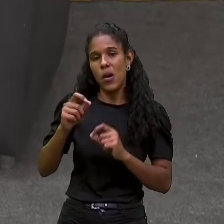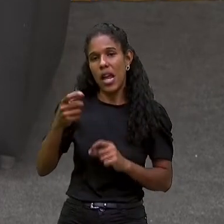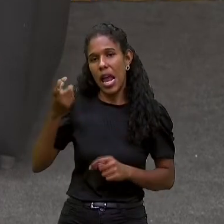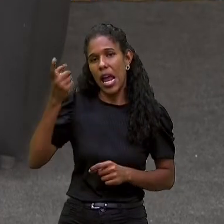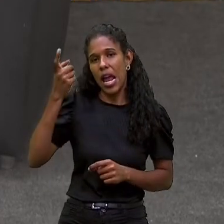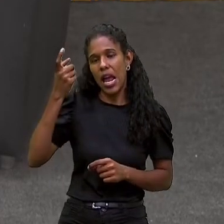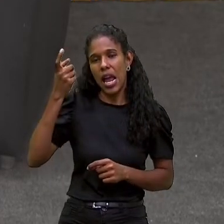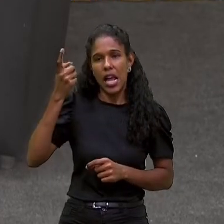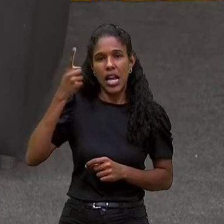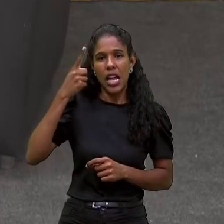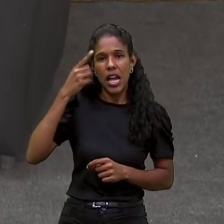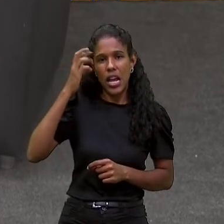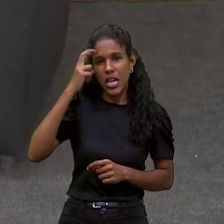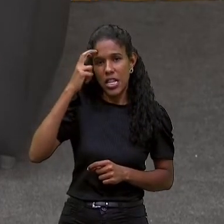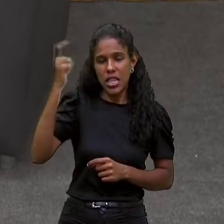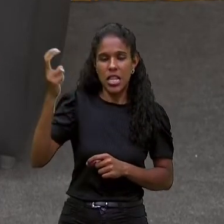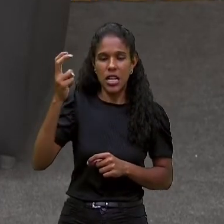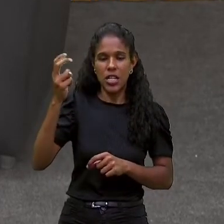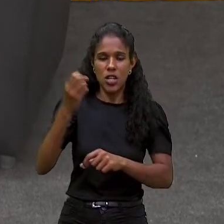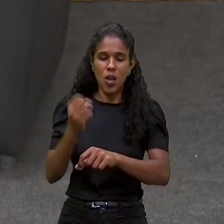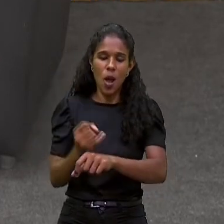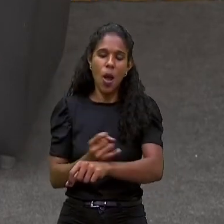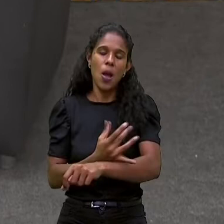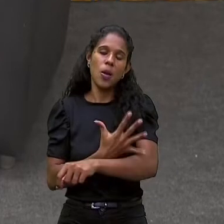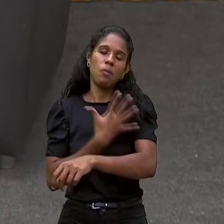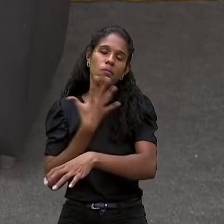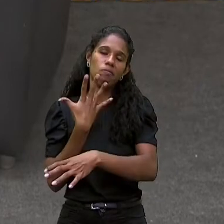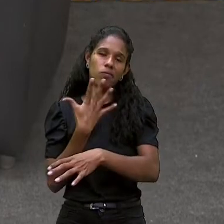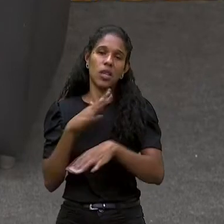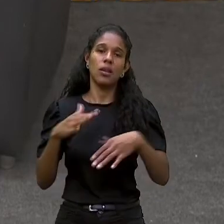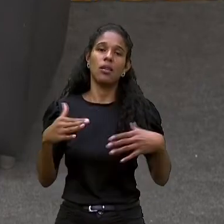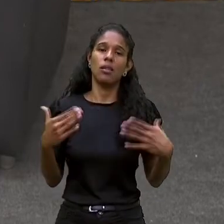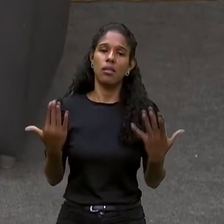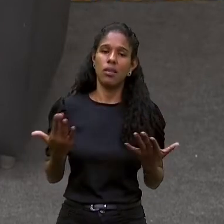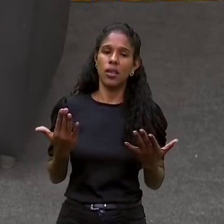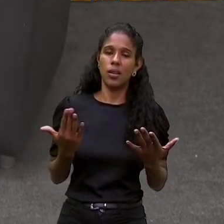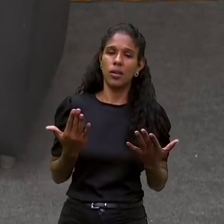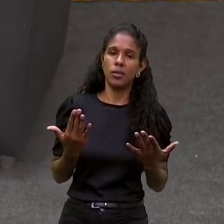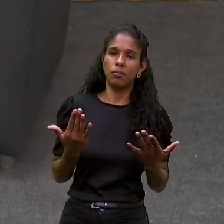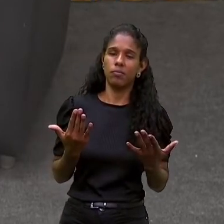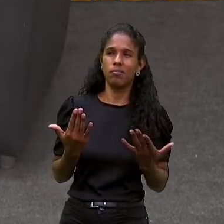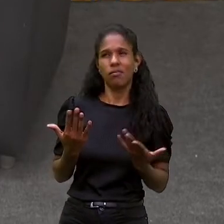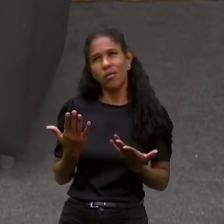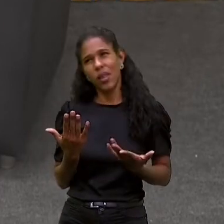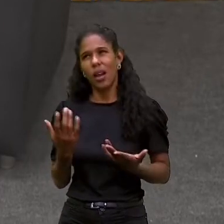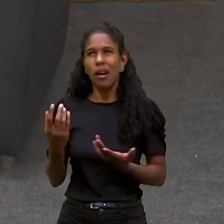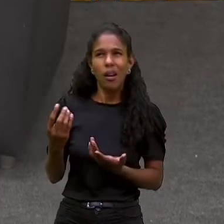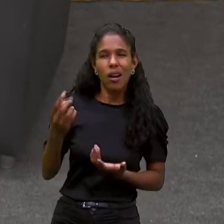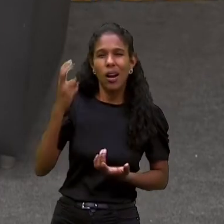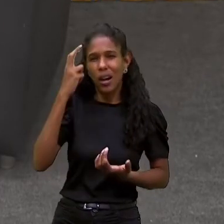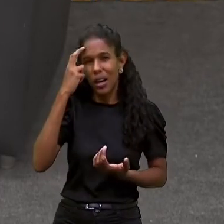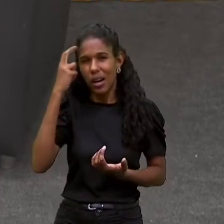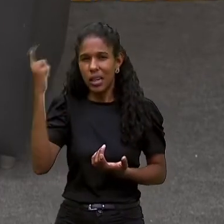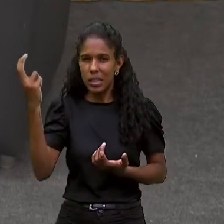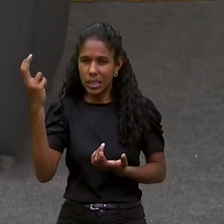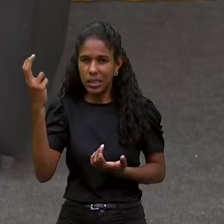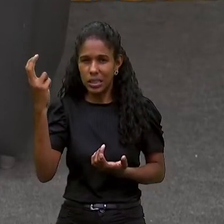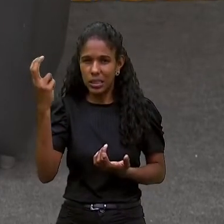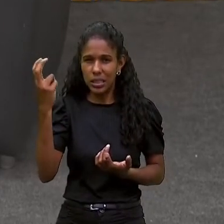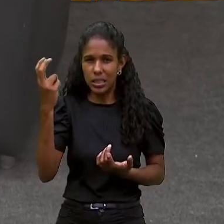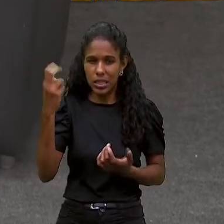leitura? Leitura escrita, leitura de papel, porque tem uma leitura do mundo, tem uma leitura da